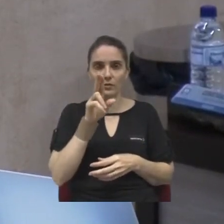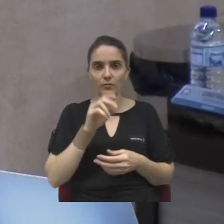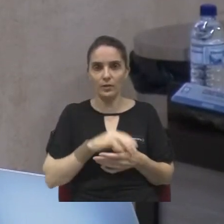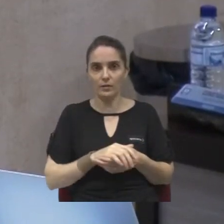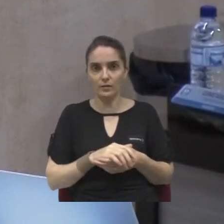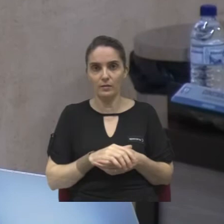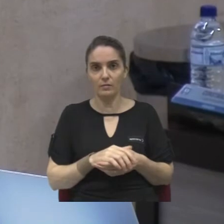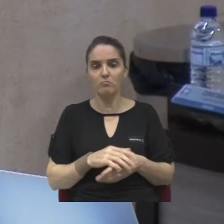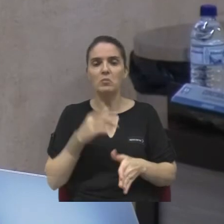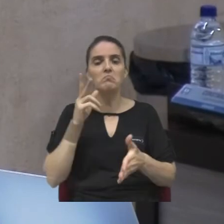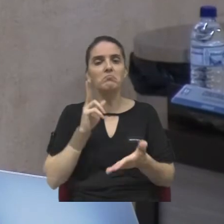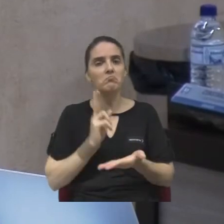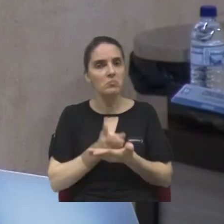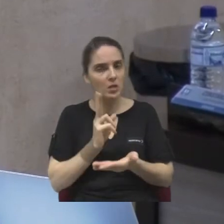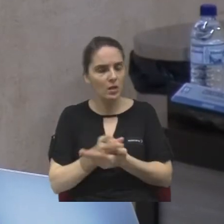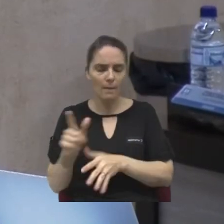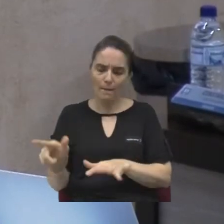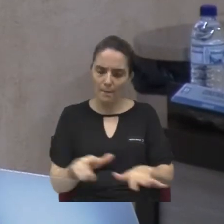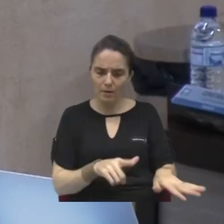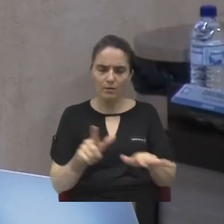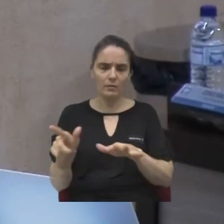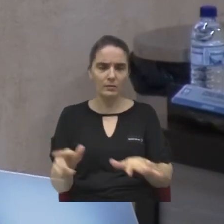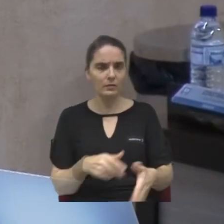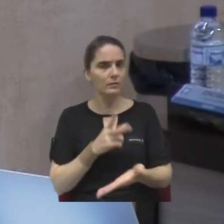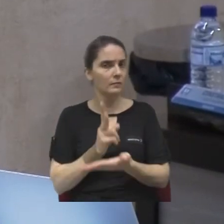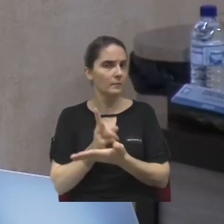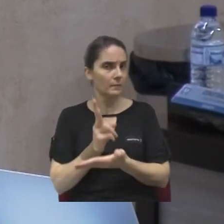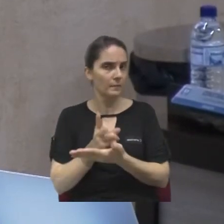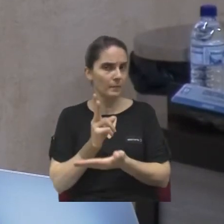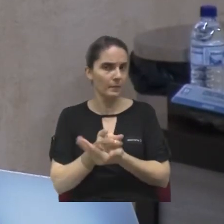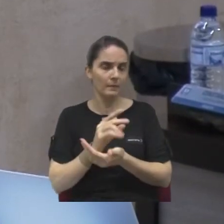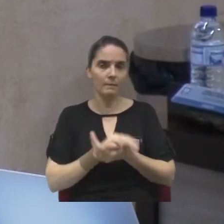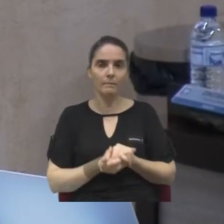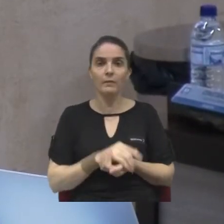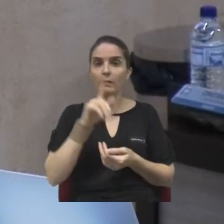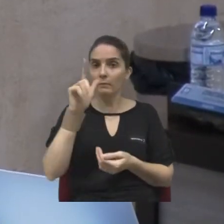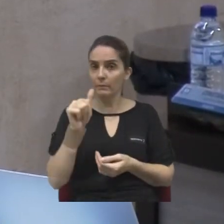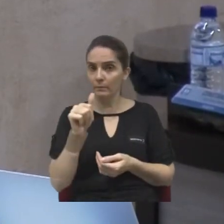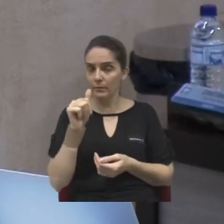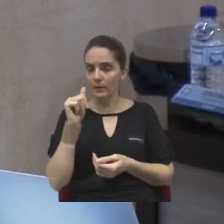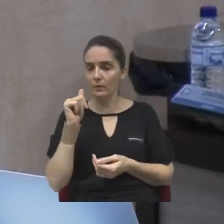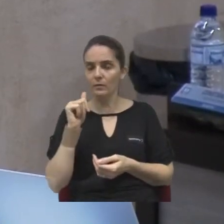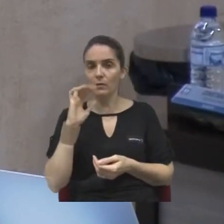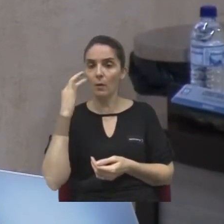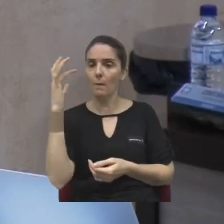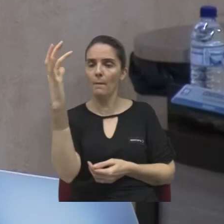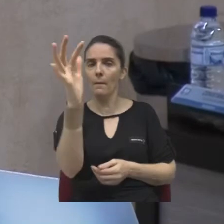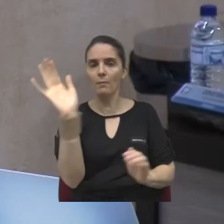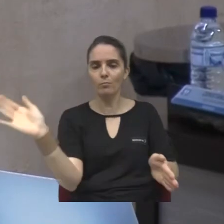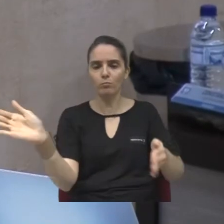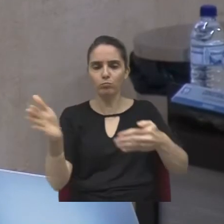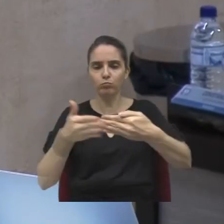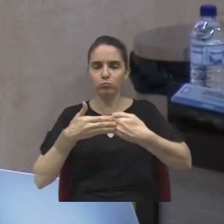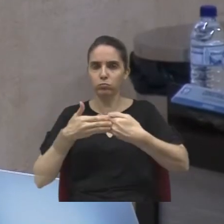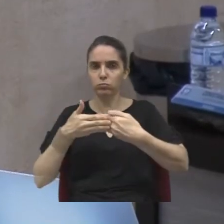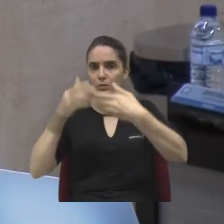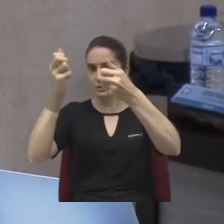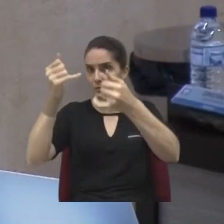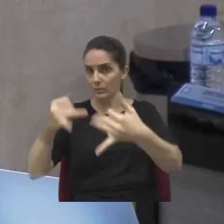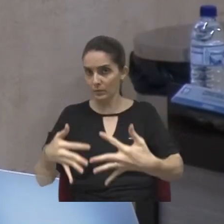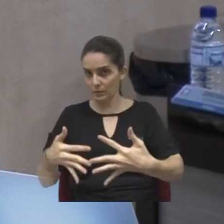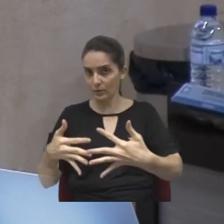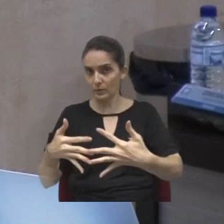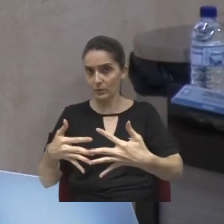semanalmente. E, muitas vezes, nós encontramos aquele parque de portões fechados. E a justificativa que foi dada, uma